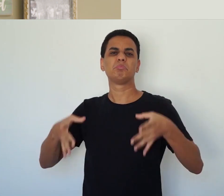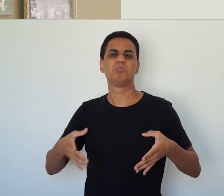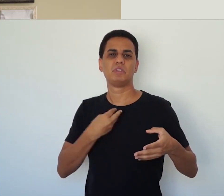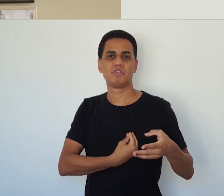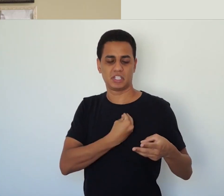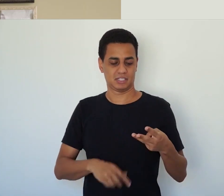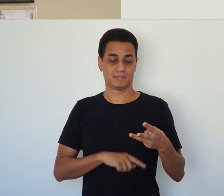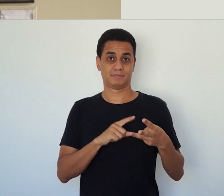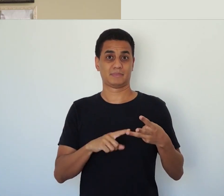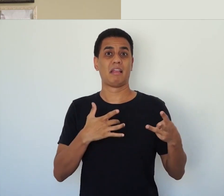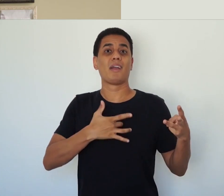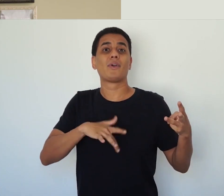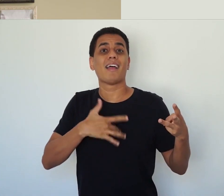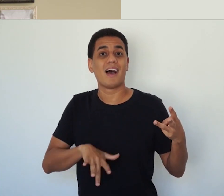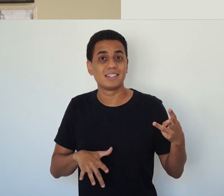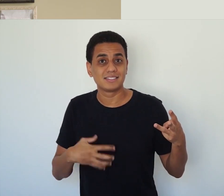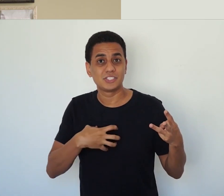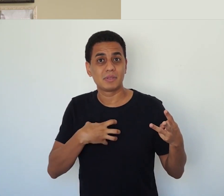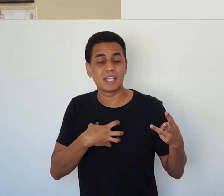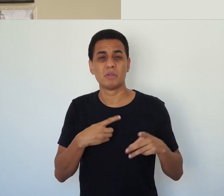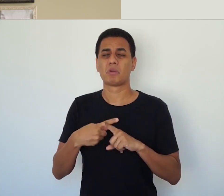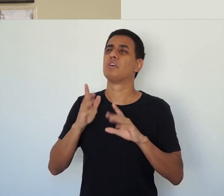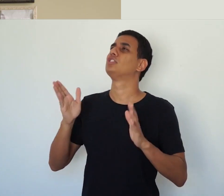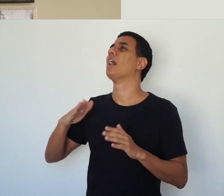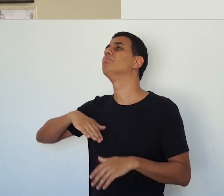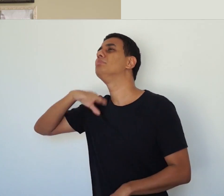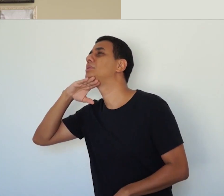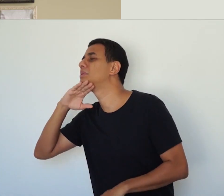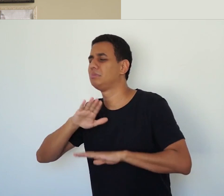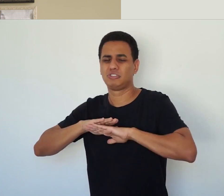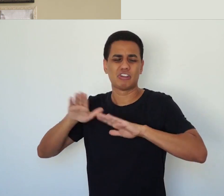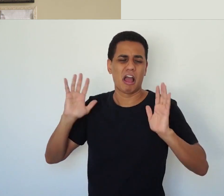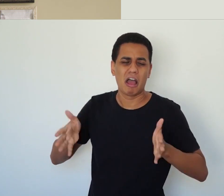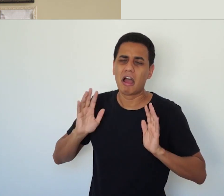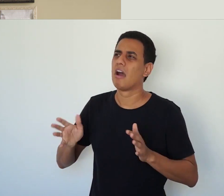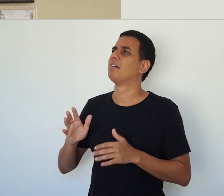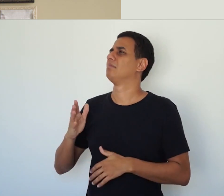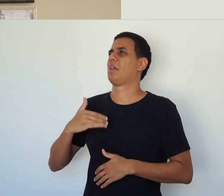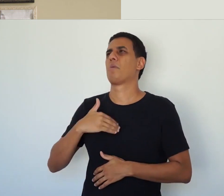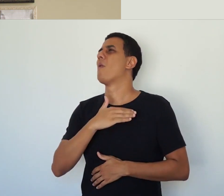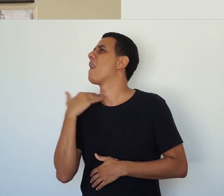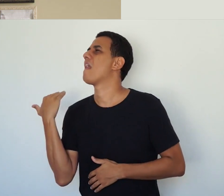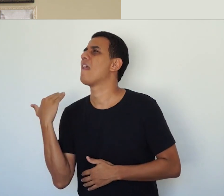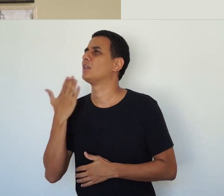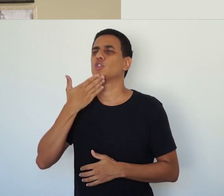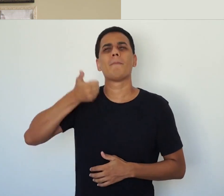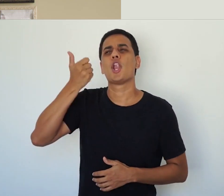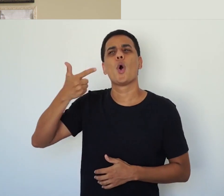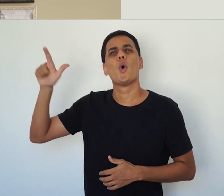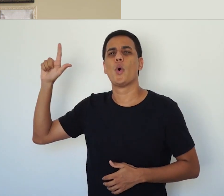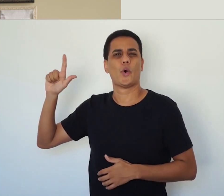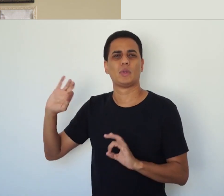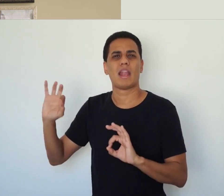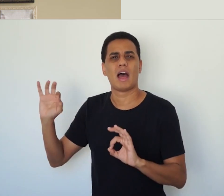da vida, levou a sentimento de autopiedade, quando ele começa a dizer: já tive bastante, Senhor, tira a minha vida, não sou melhor do